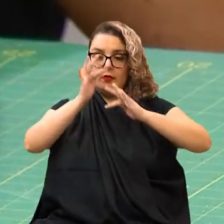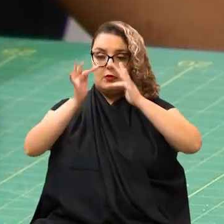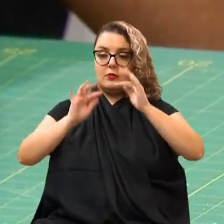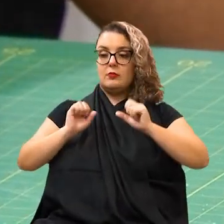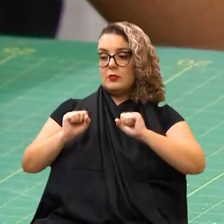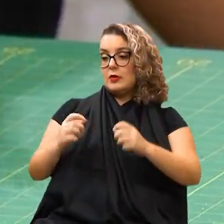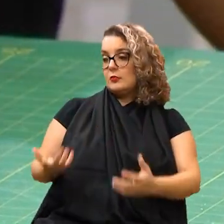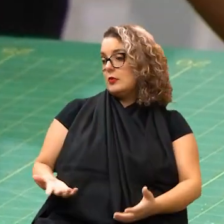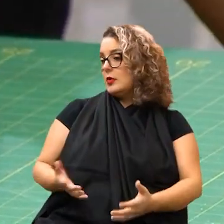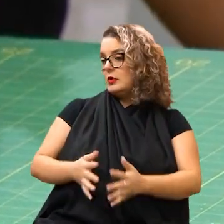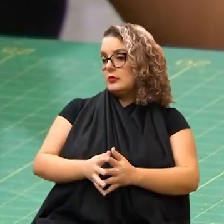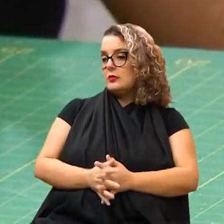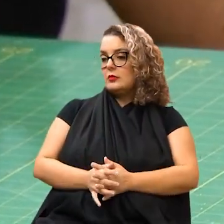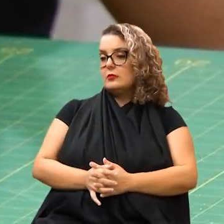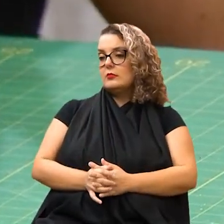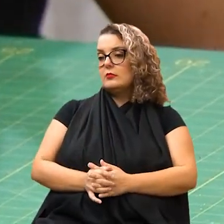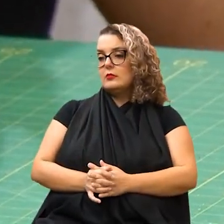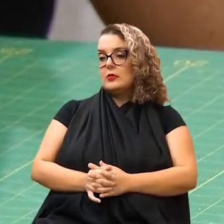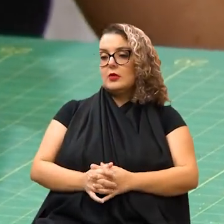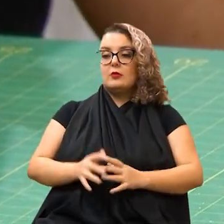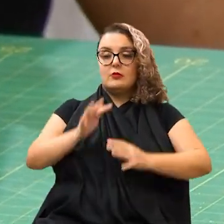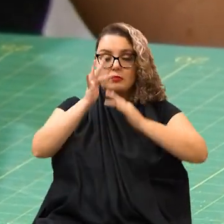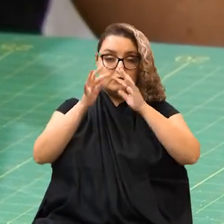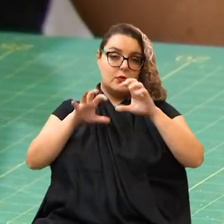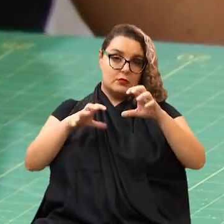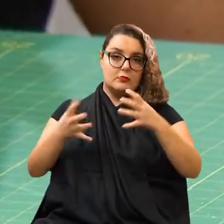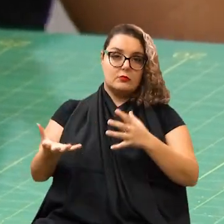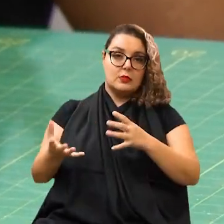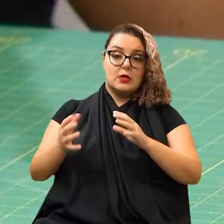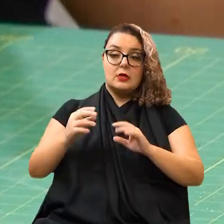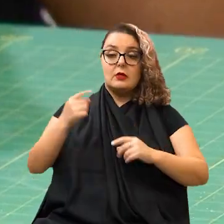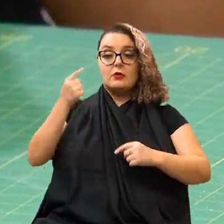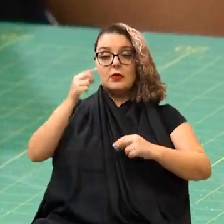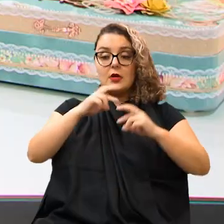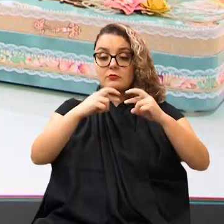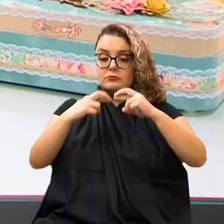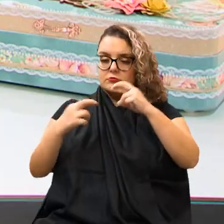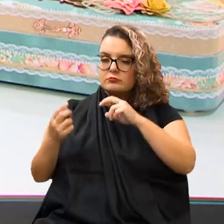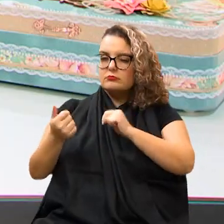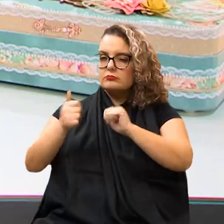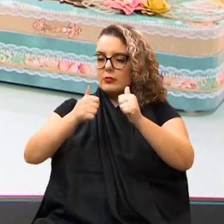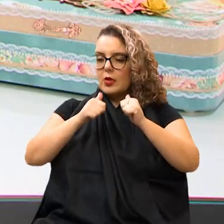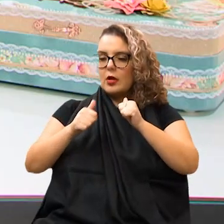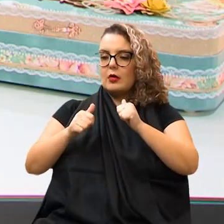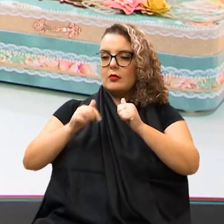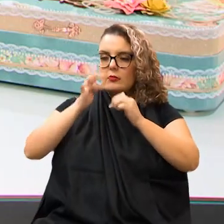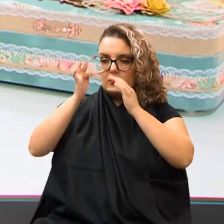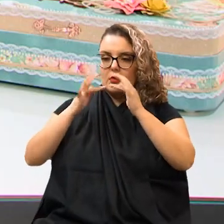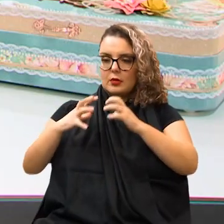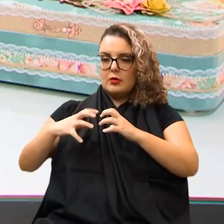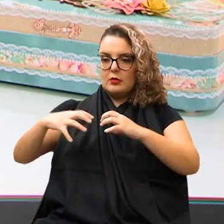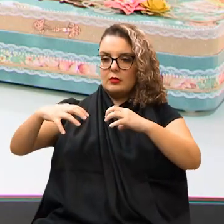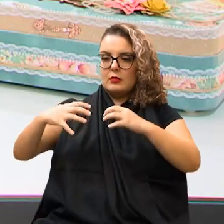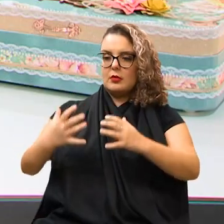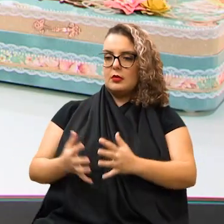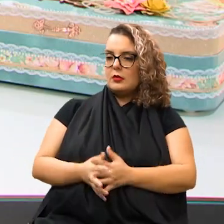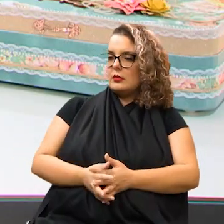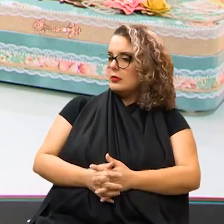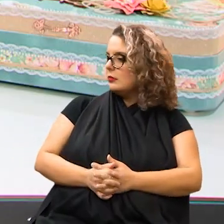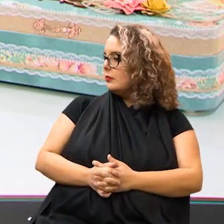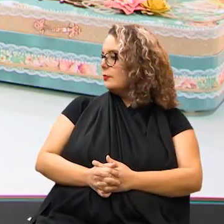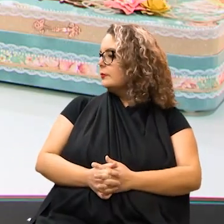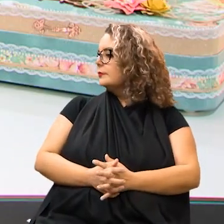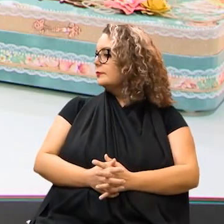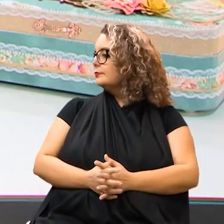posso colocar, de repente, flores aqui, nesse canto. Eu vou manter as flores aqui embaixo, que eu peguei esse apliquezinho mesmo para